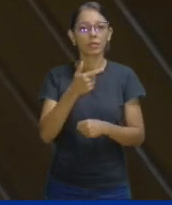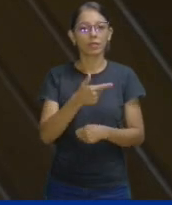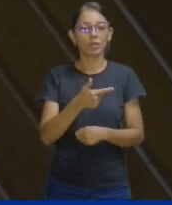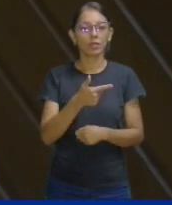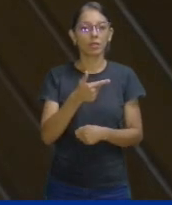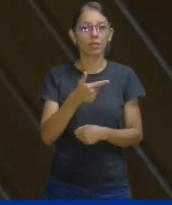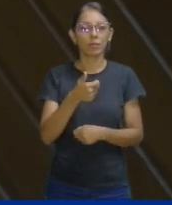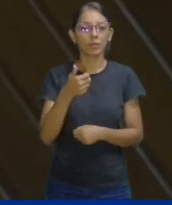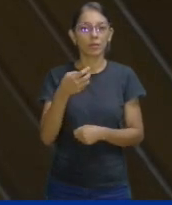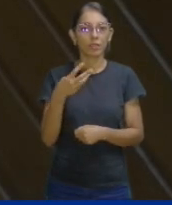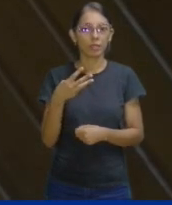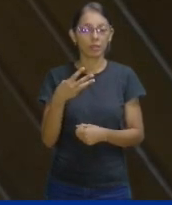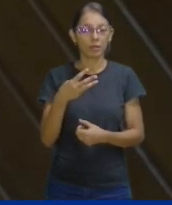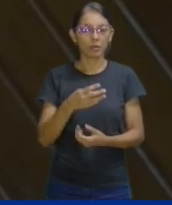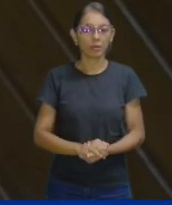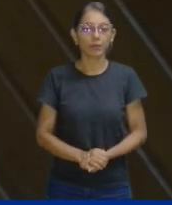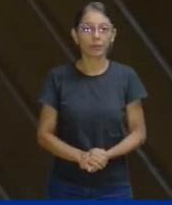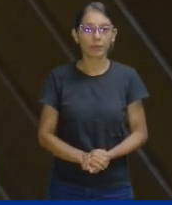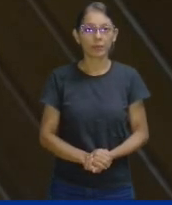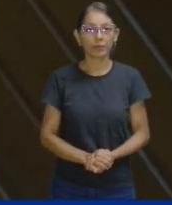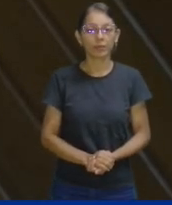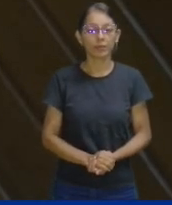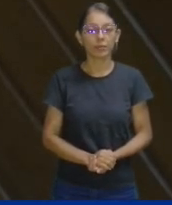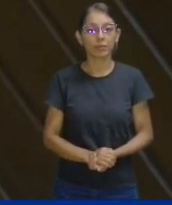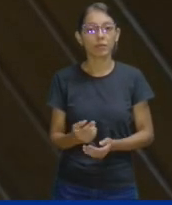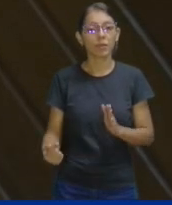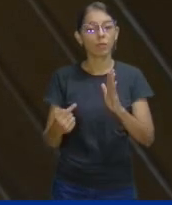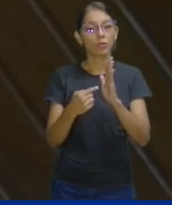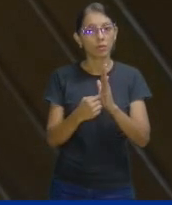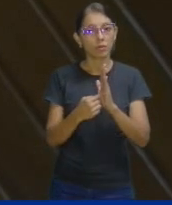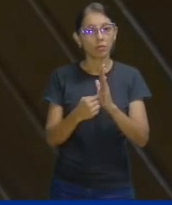A regularização de contas eleitorais tem o objetivo de